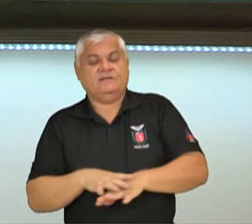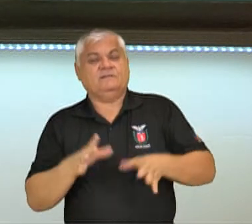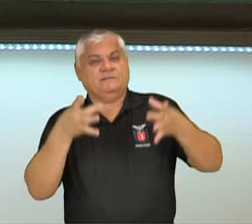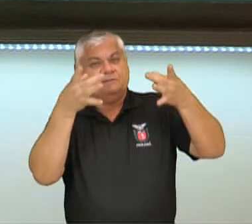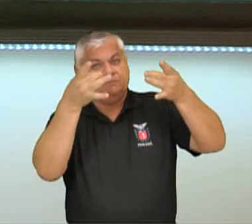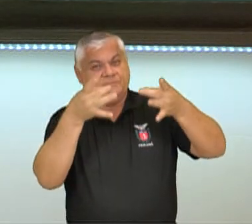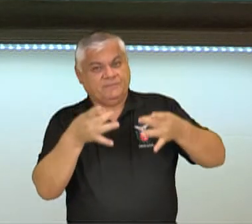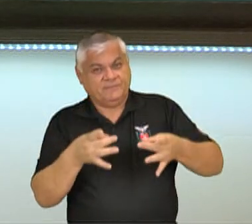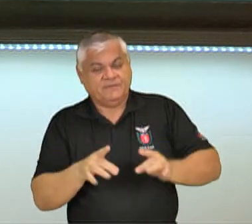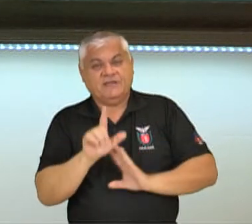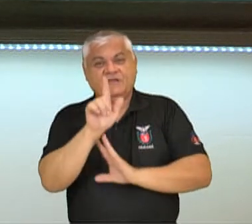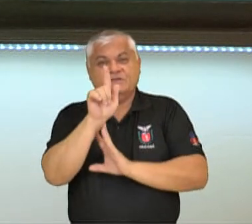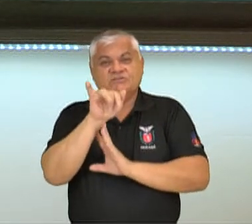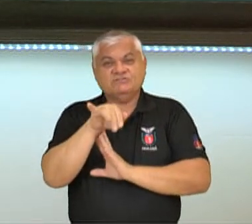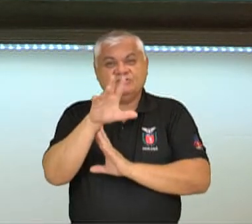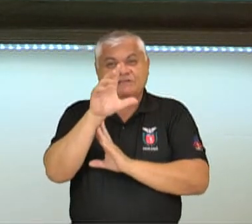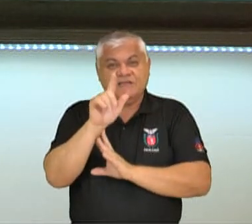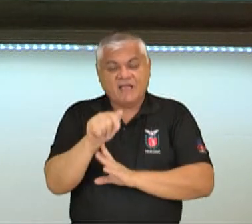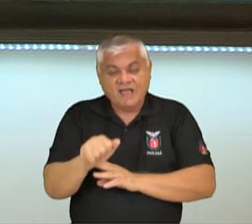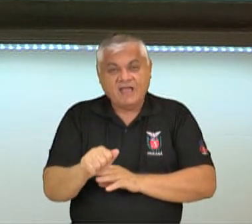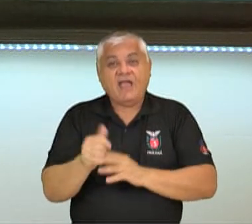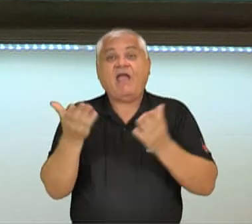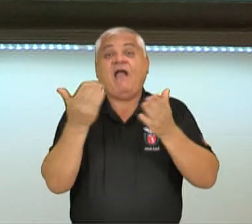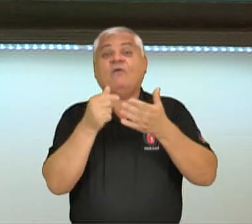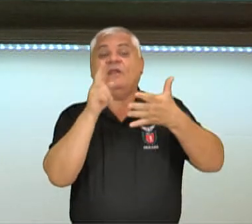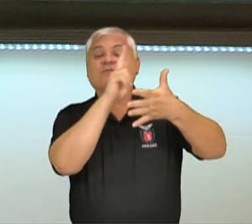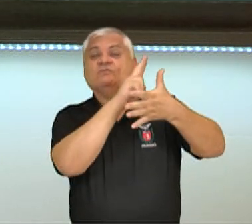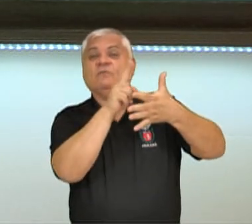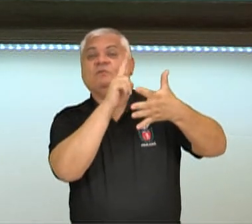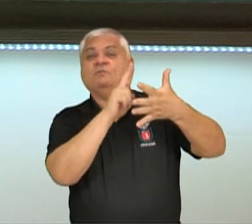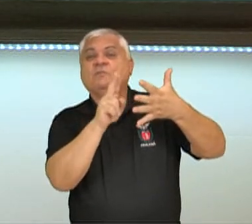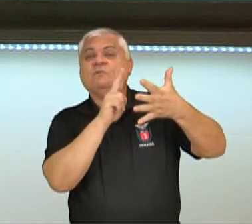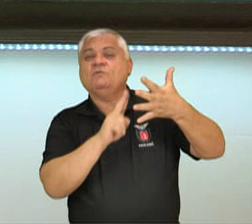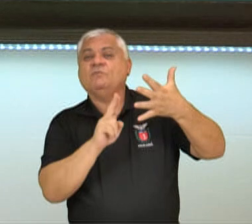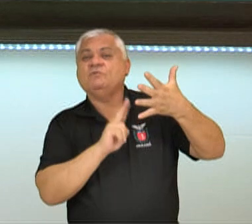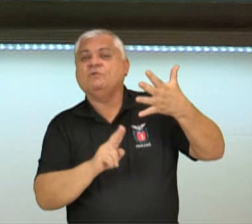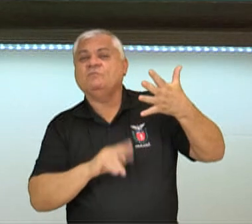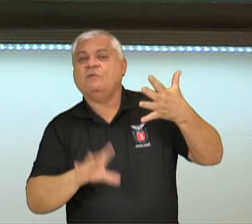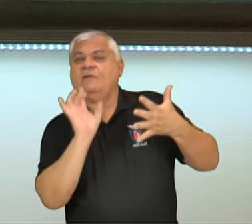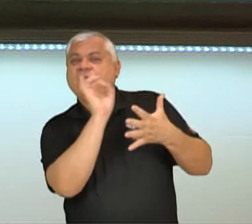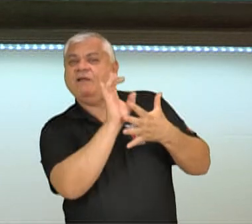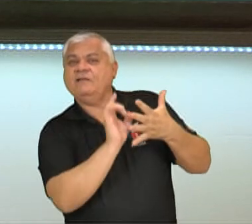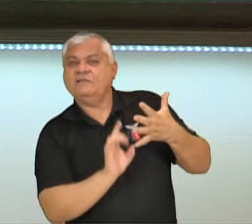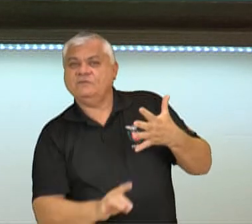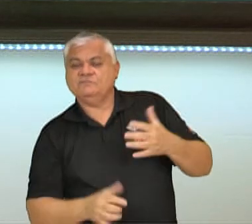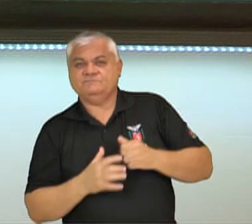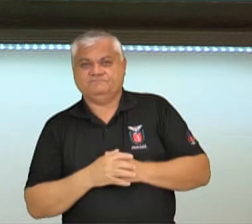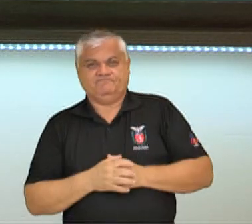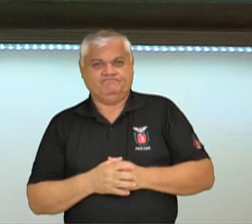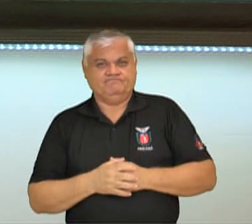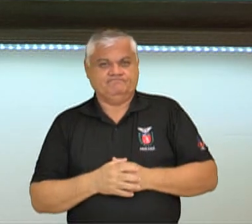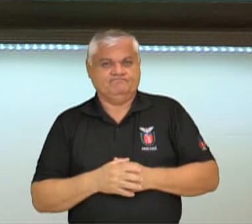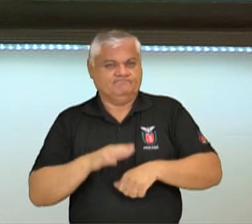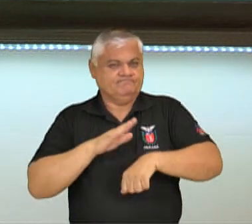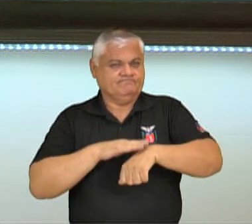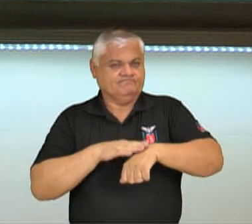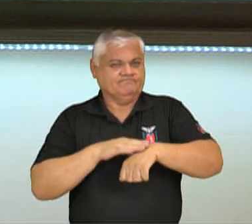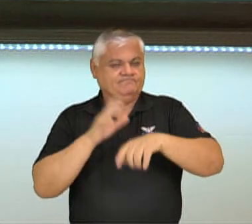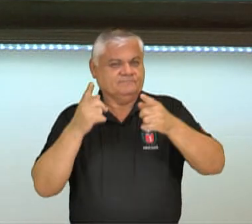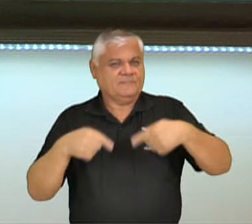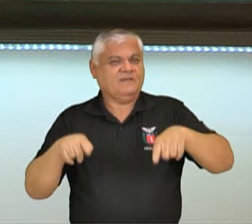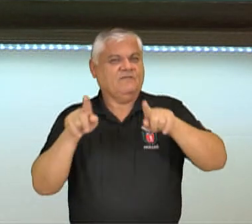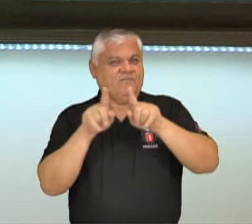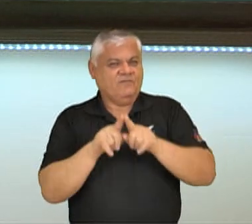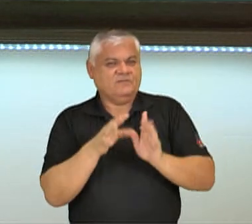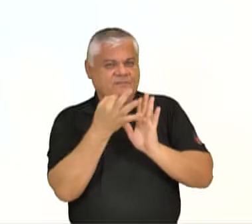descrevendo a ginga. Agora vamos fazer uma lista dos movimentos de ataque na capoeira. Daqui a pouquinho a gente